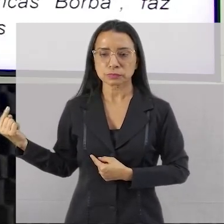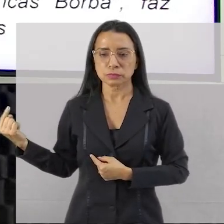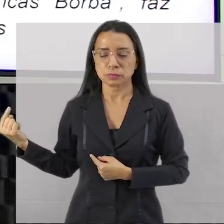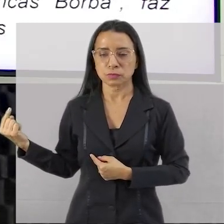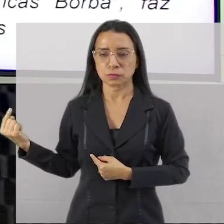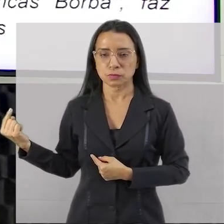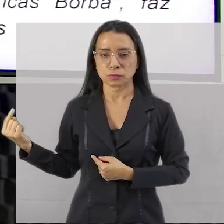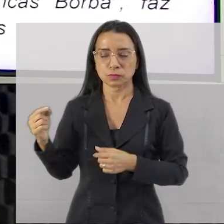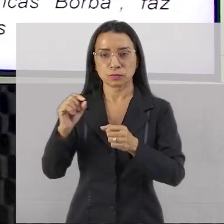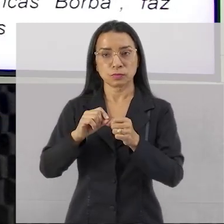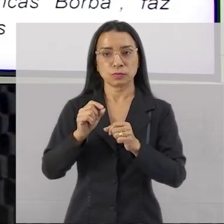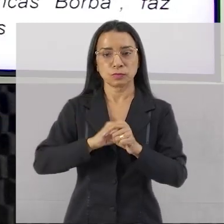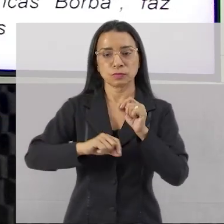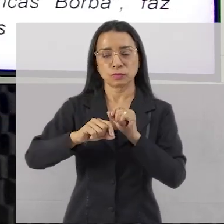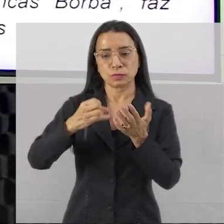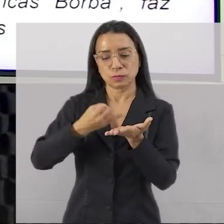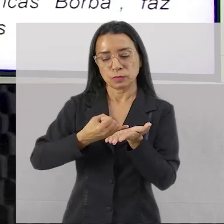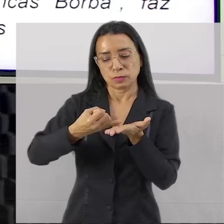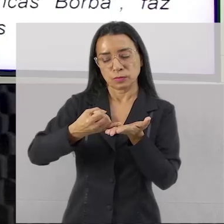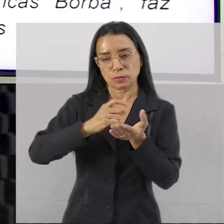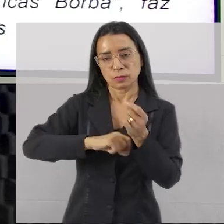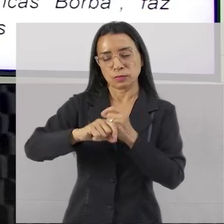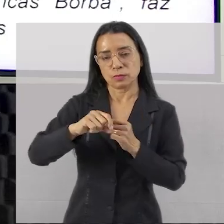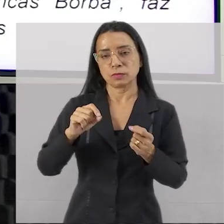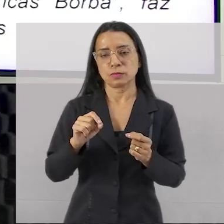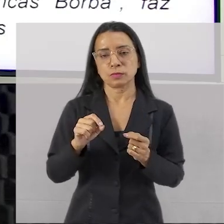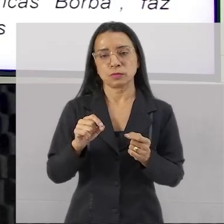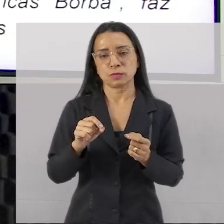para fazer uma introdução